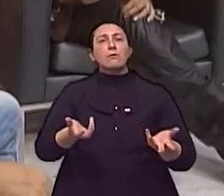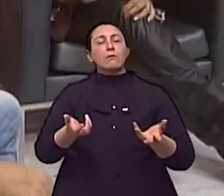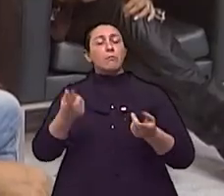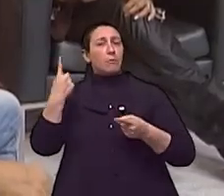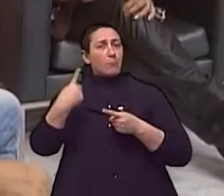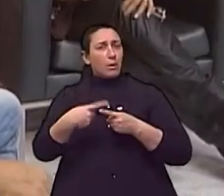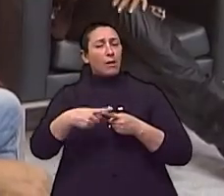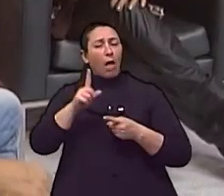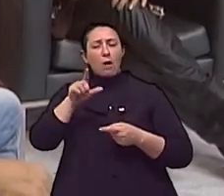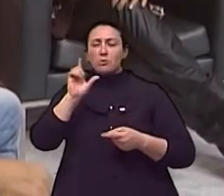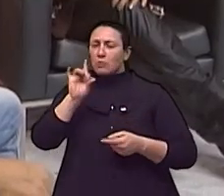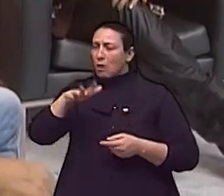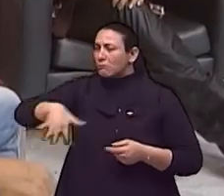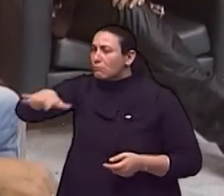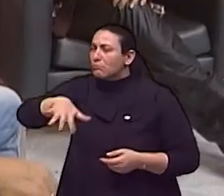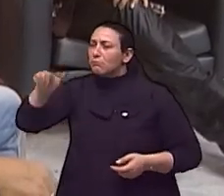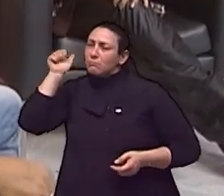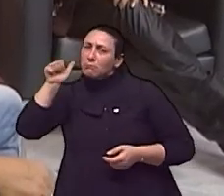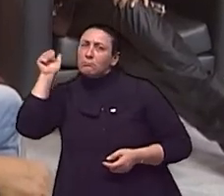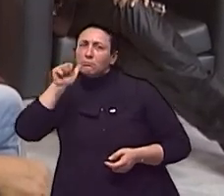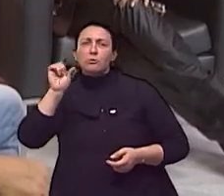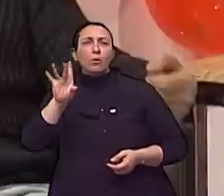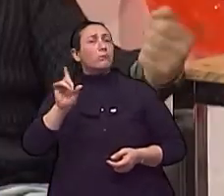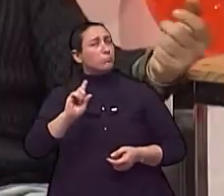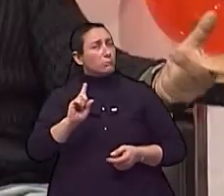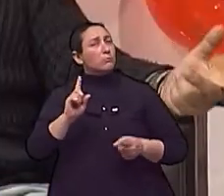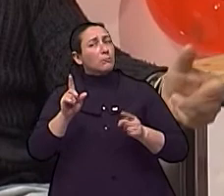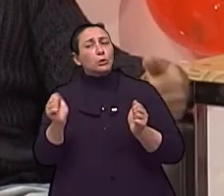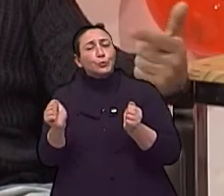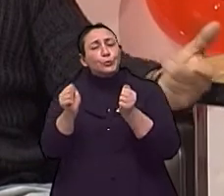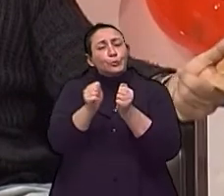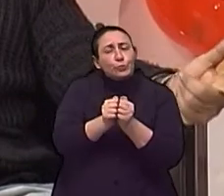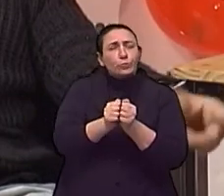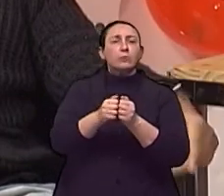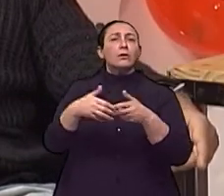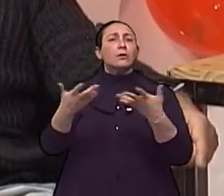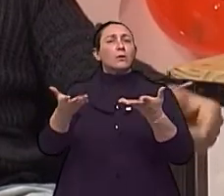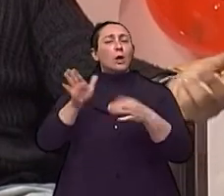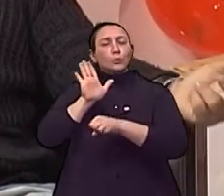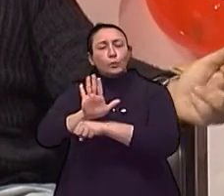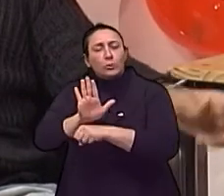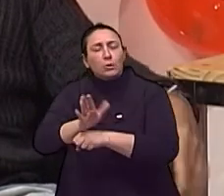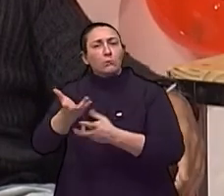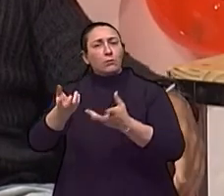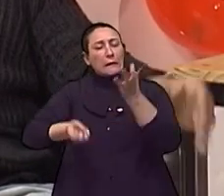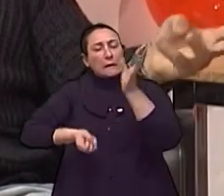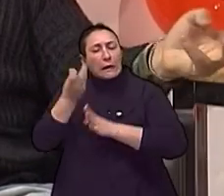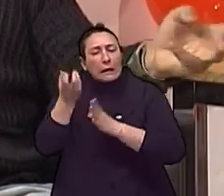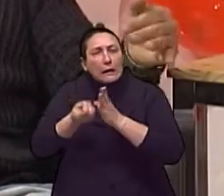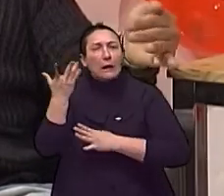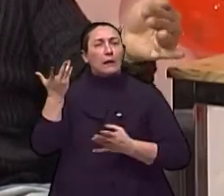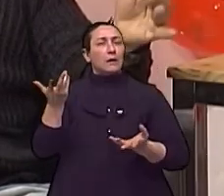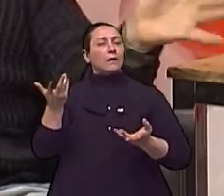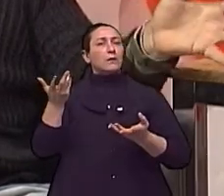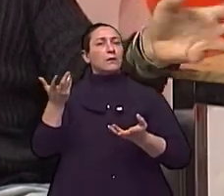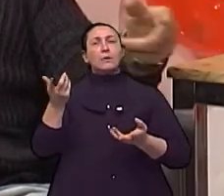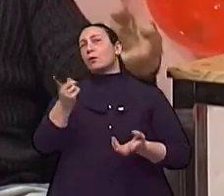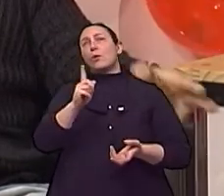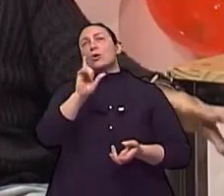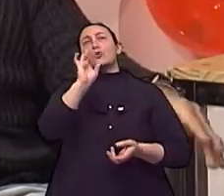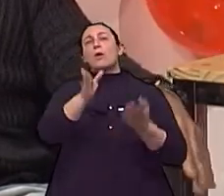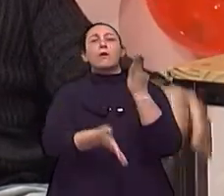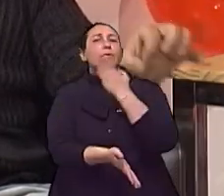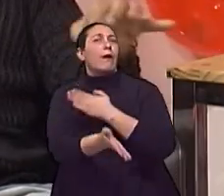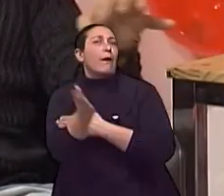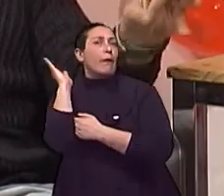foi do campo do feminino pode fazer junto com a sua companheira dando criando na porque não não é só a